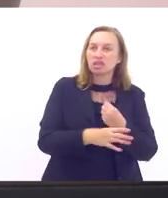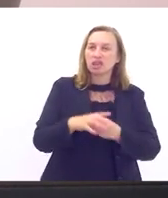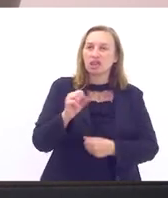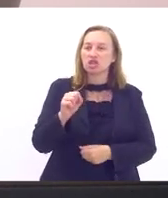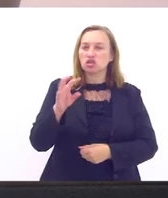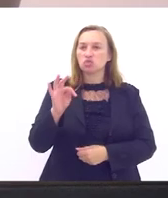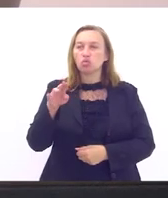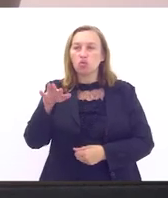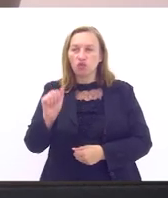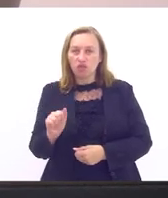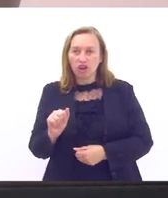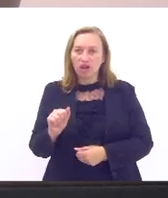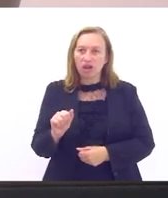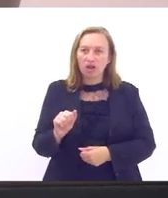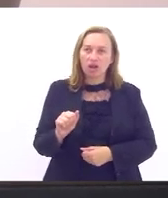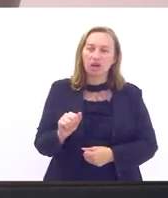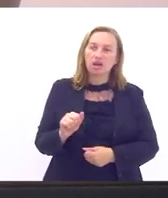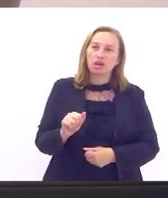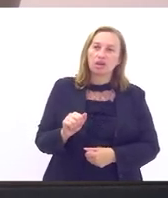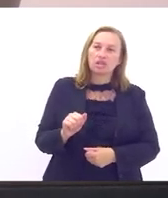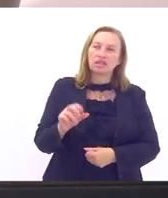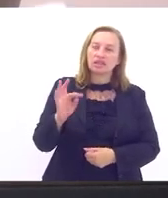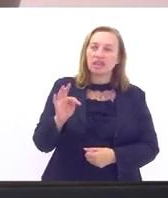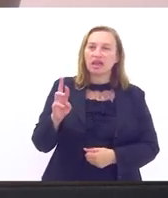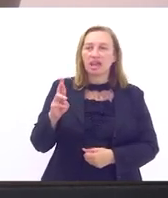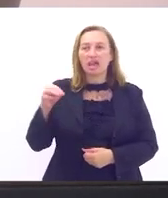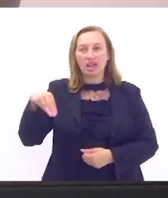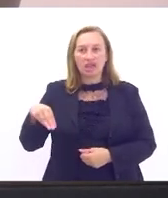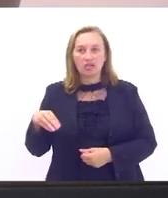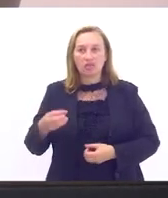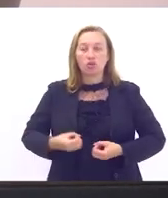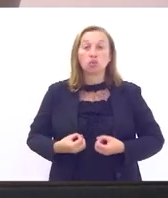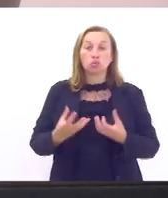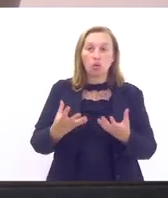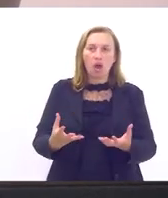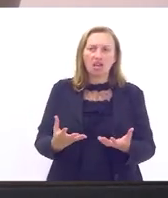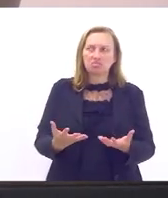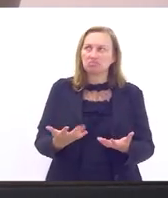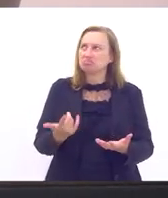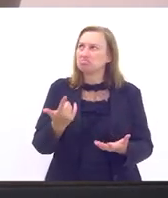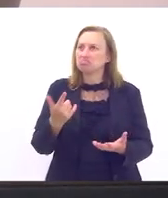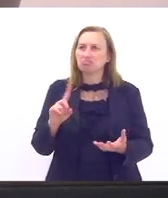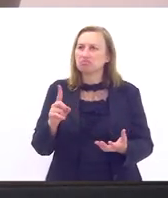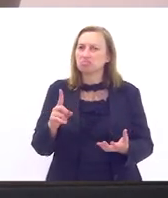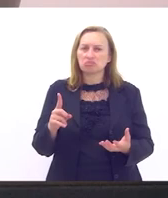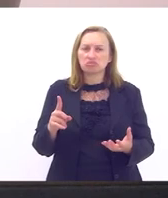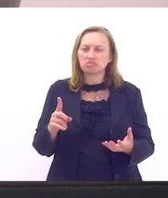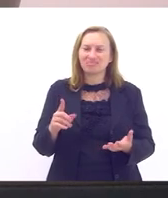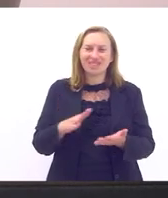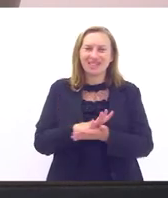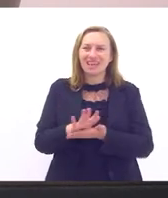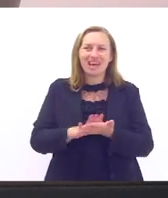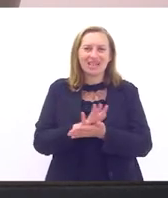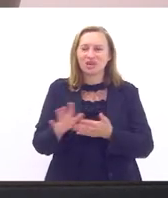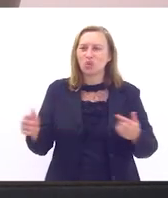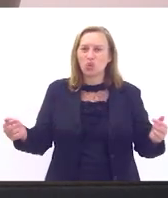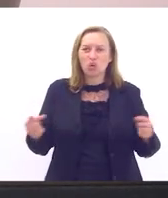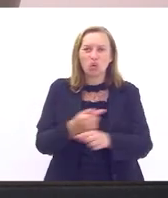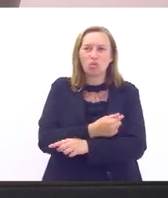TRM, estufa, autoclave, foram doados, não tem a ver com o termo de cooperação, segundo informado.